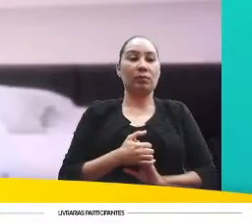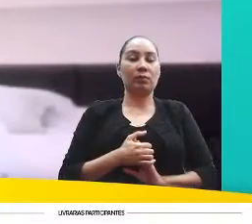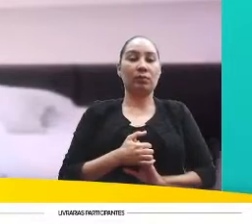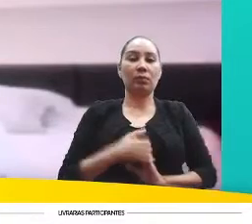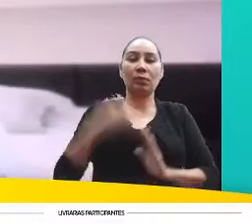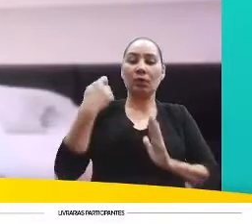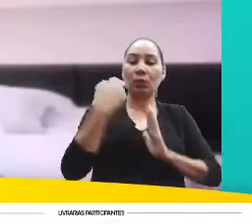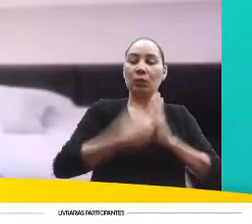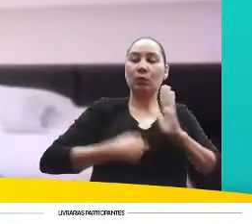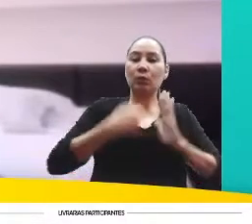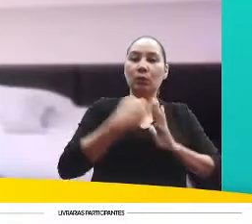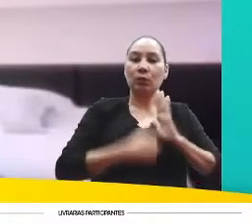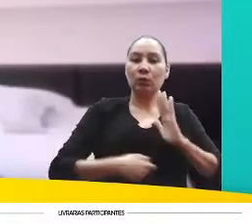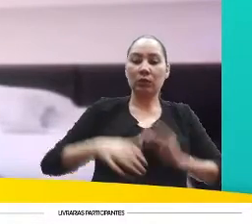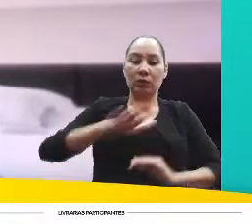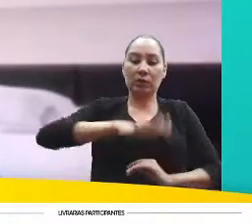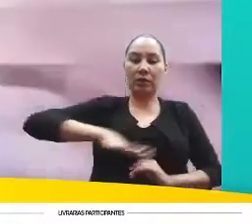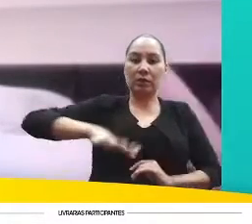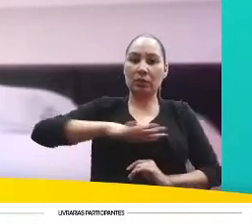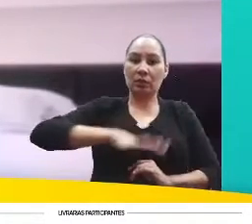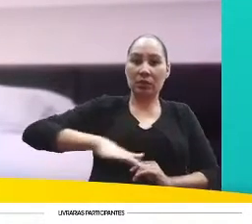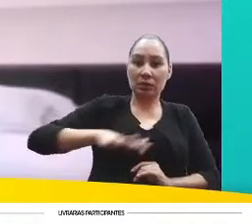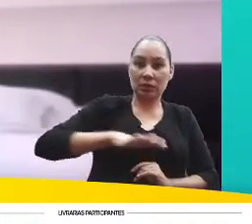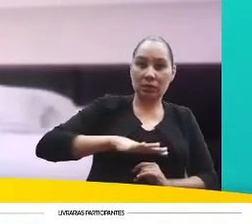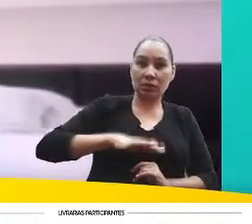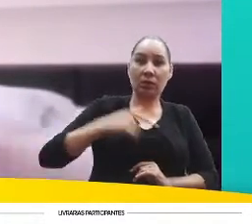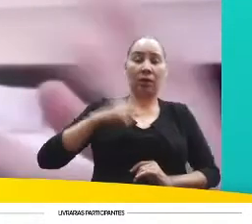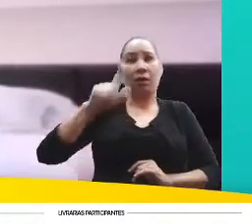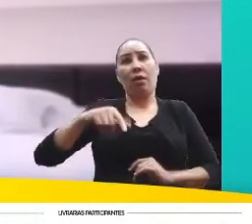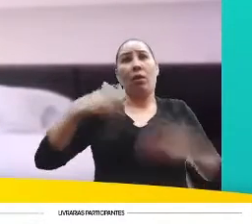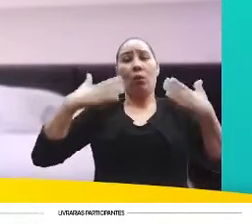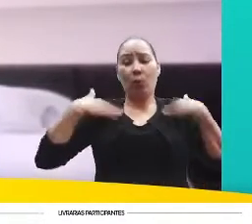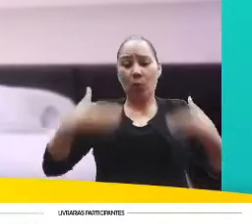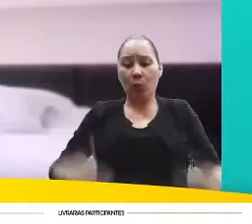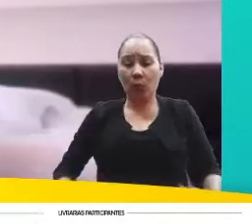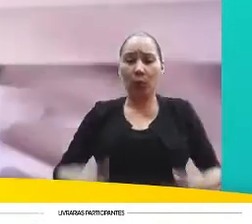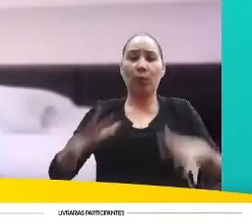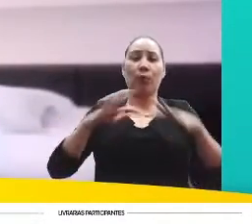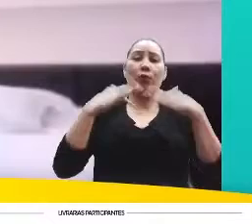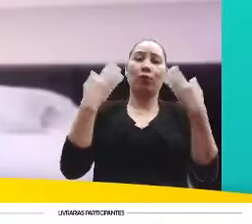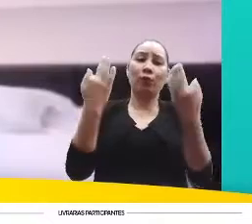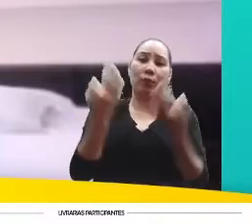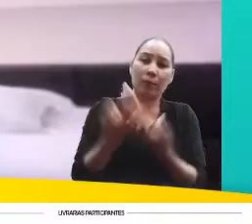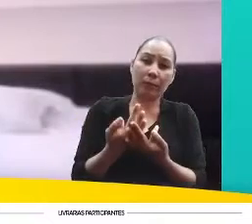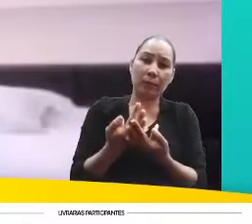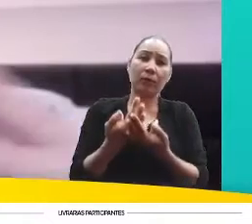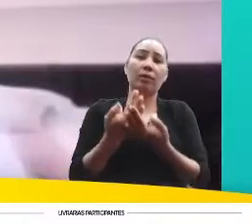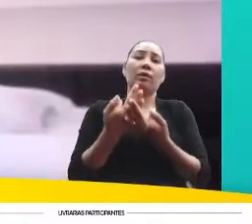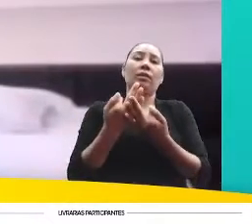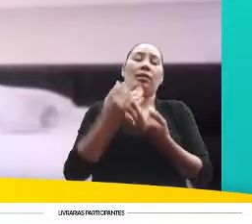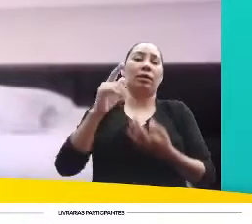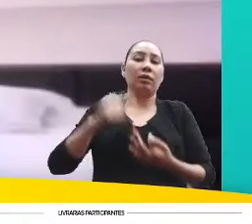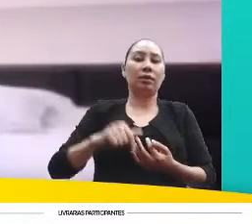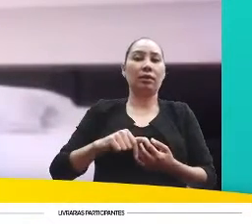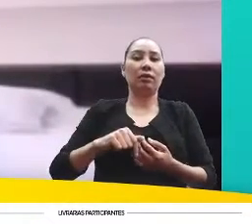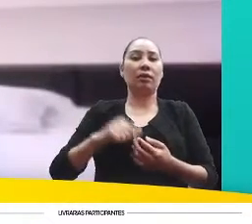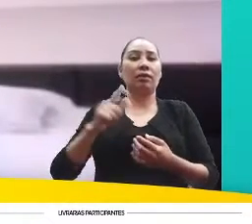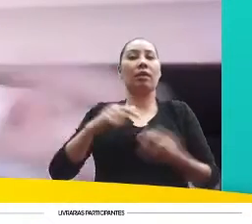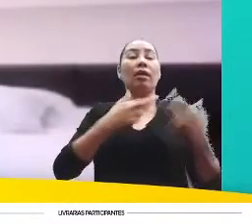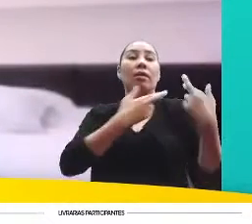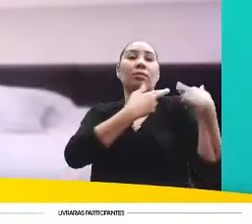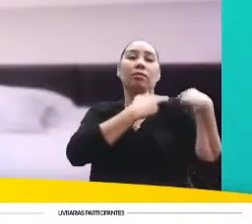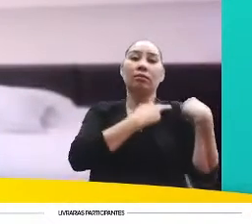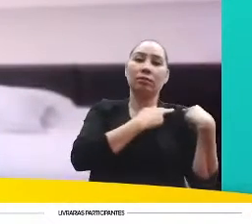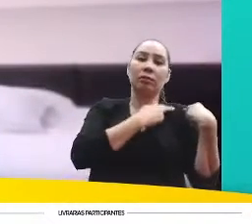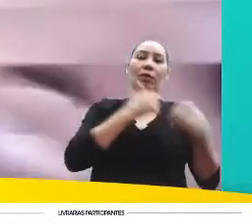que luta contra as situações impermanentes, que é o corpo, que é a família, que é o nome, que é o cargo, que é